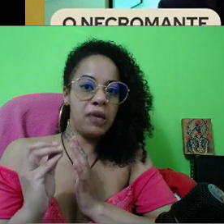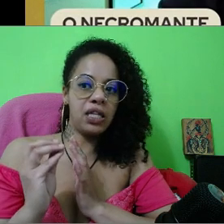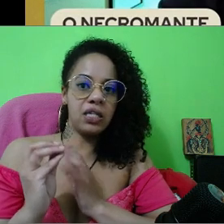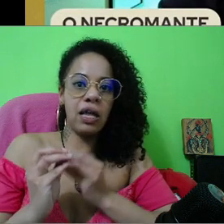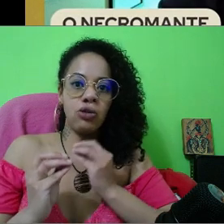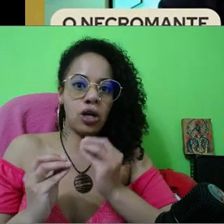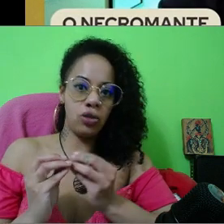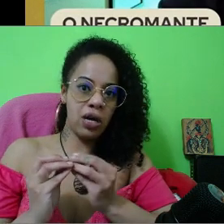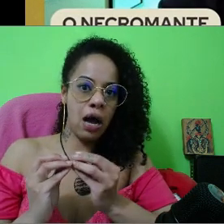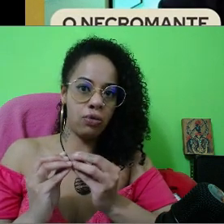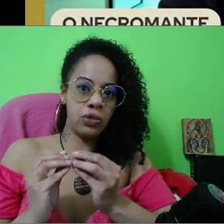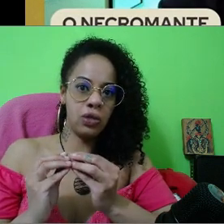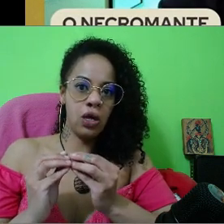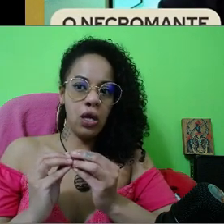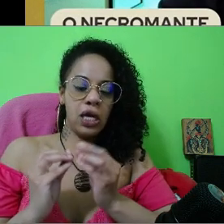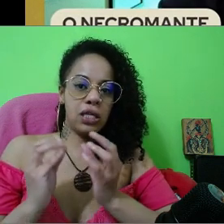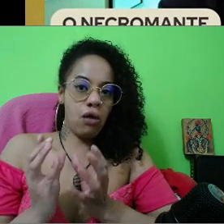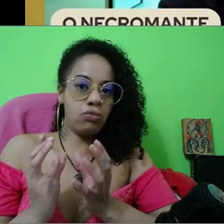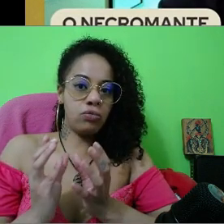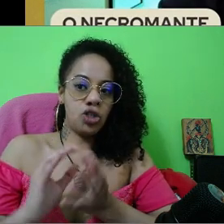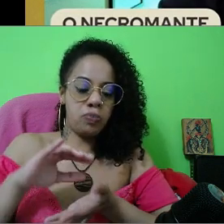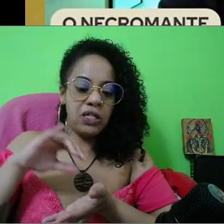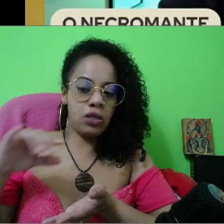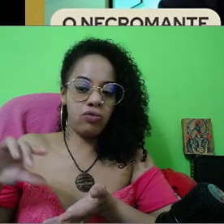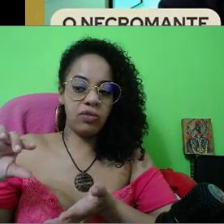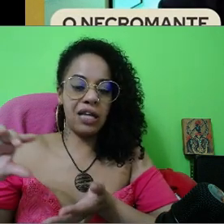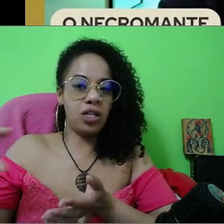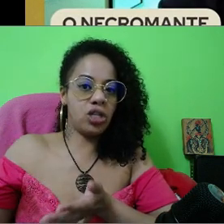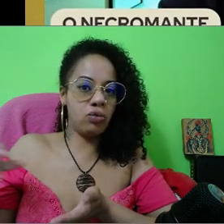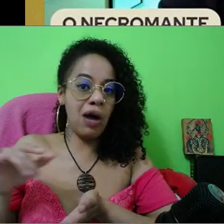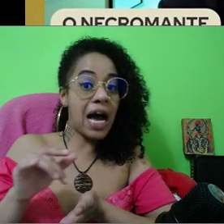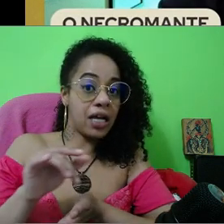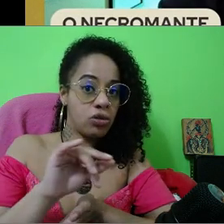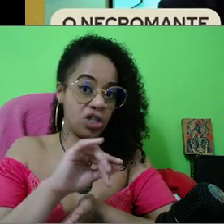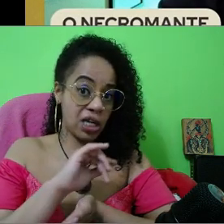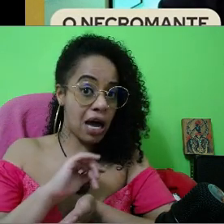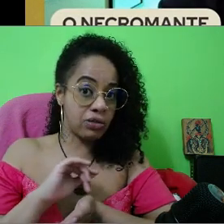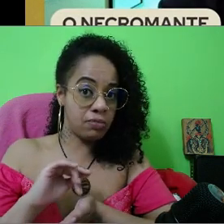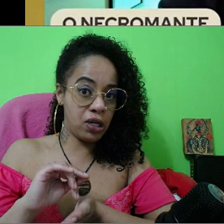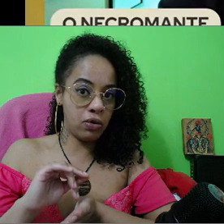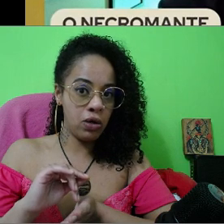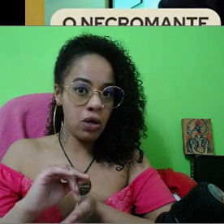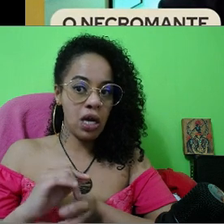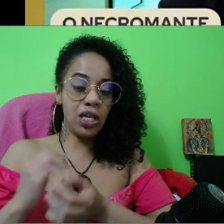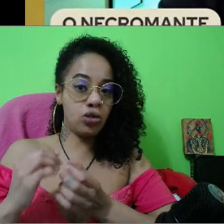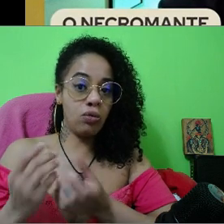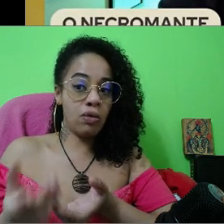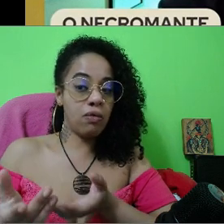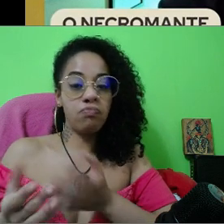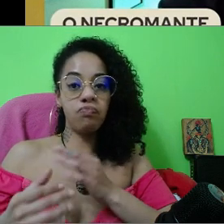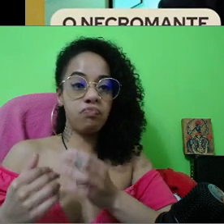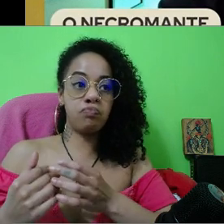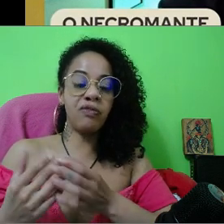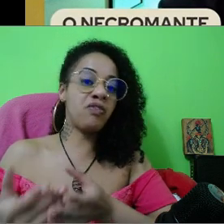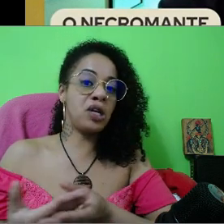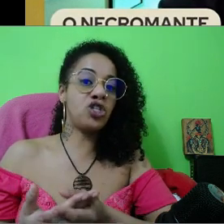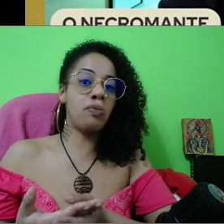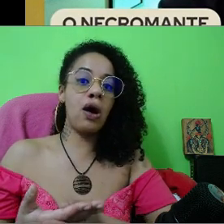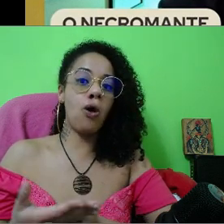tem o toque de Midas e tem o toque do Caos então tipo assim tu tá deixando um rastro de causa amigo isso